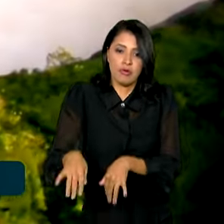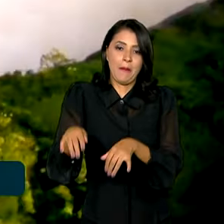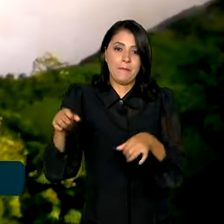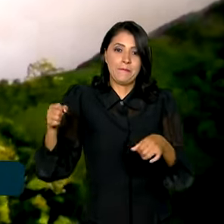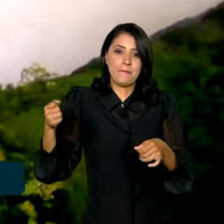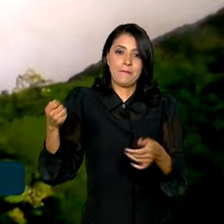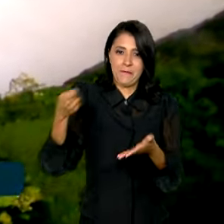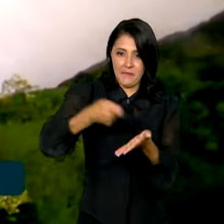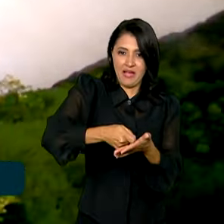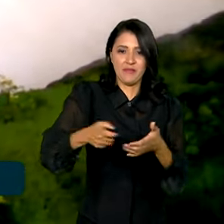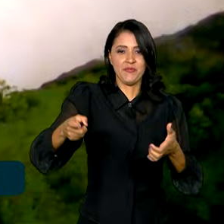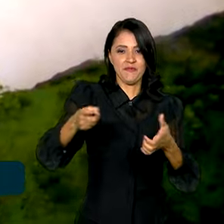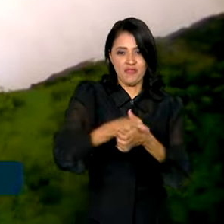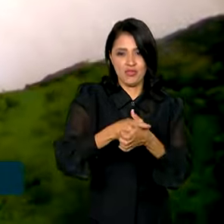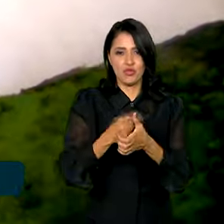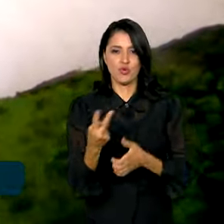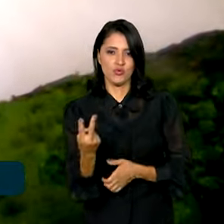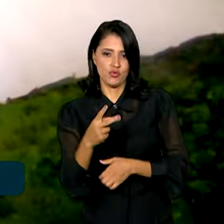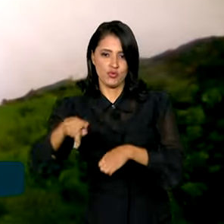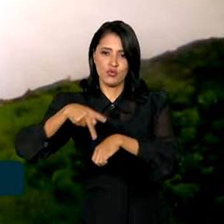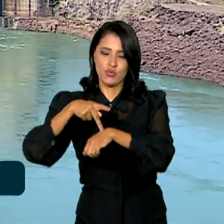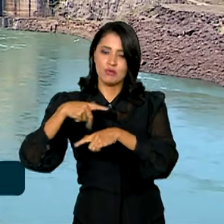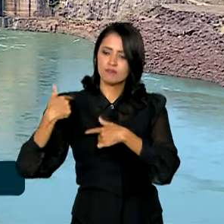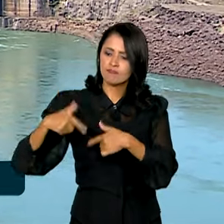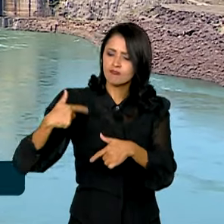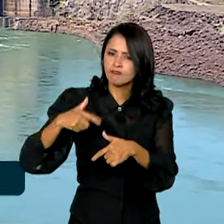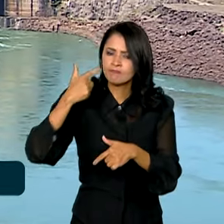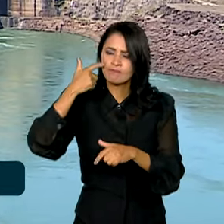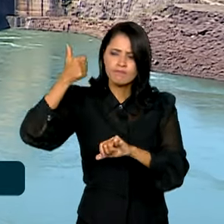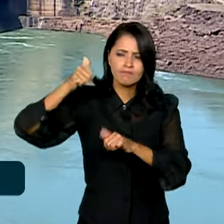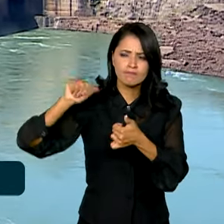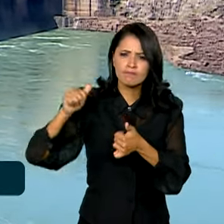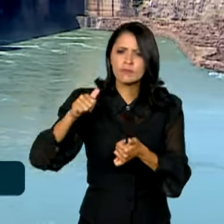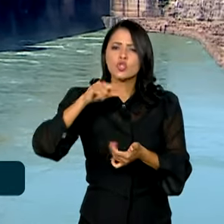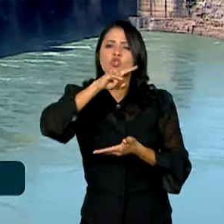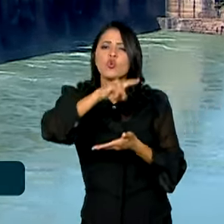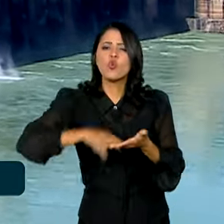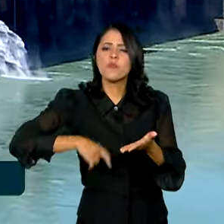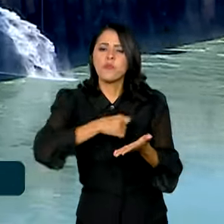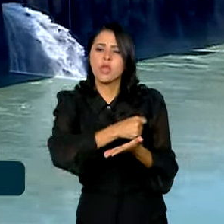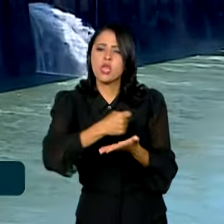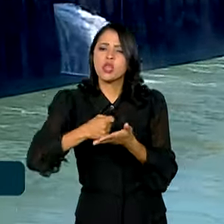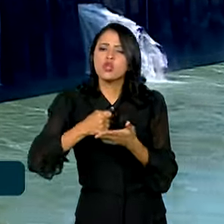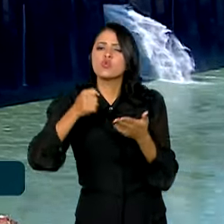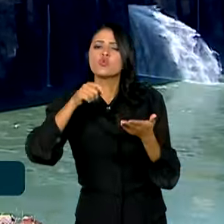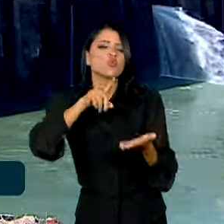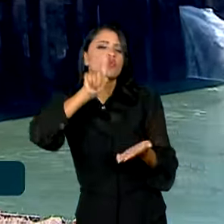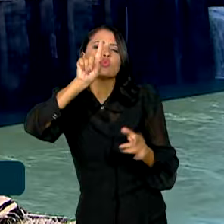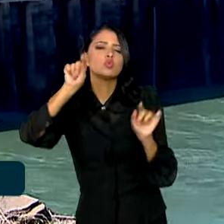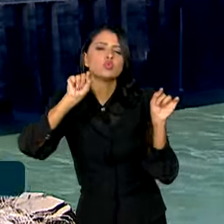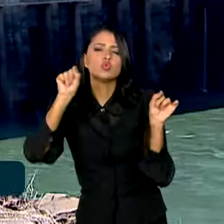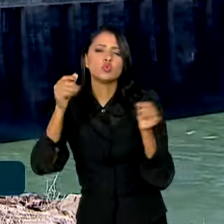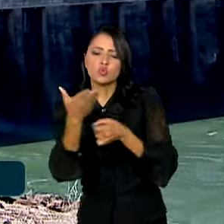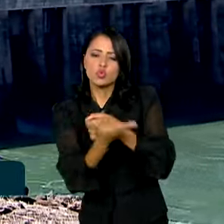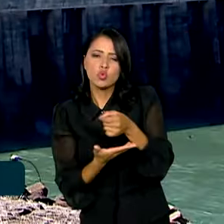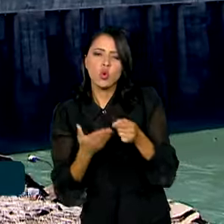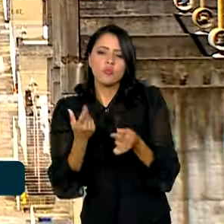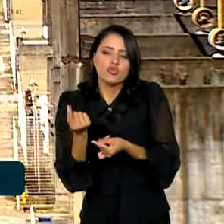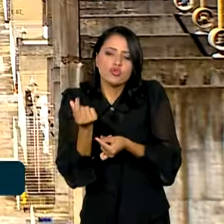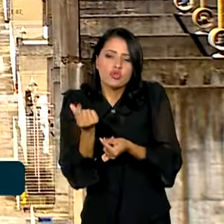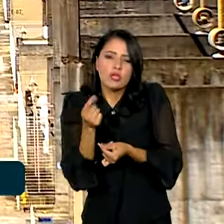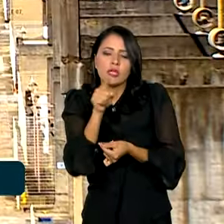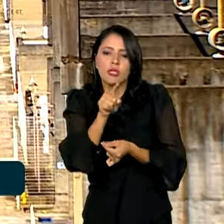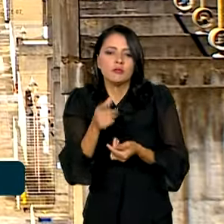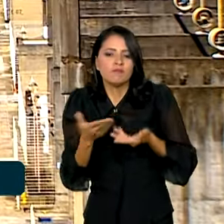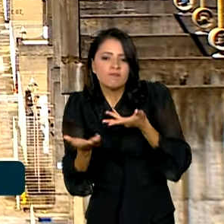construção, Brasil e Paraguai trabalham para a revisão do tratado que define sobre bases financeiras e de prestação dos serviços